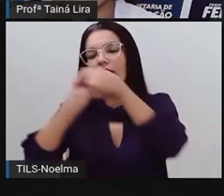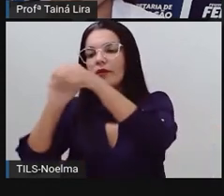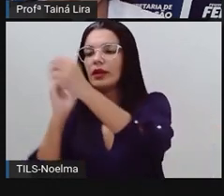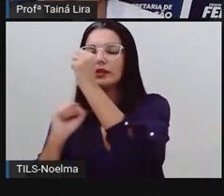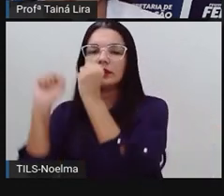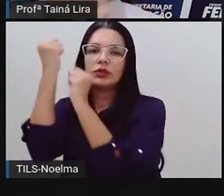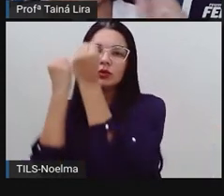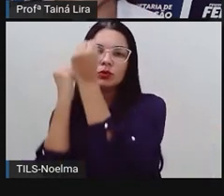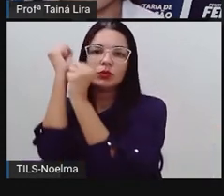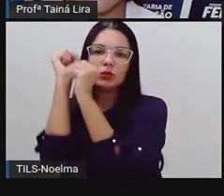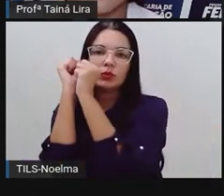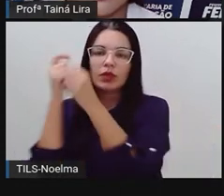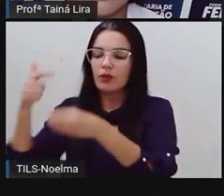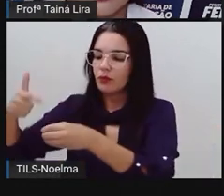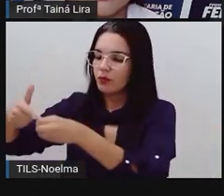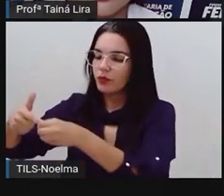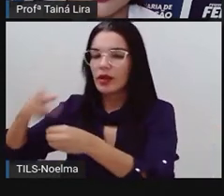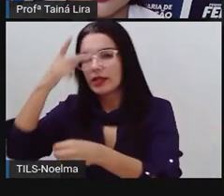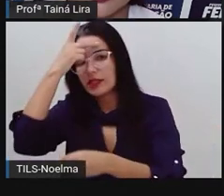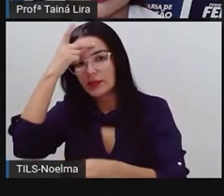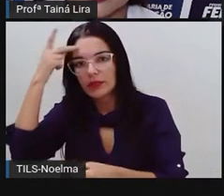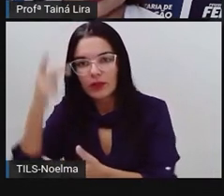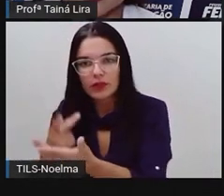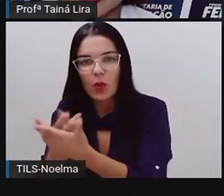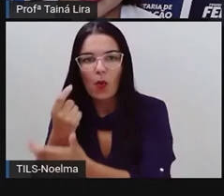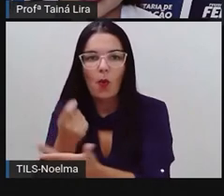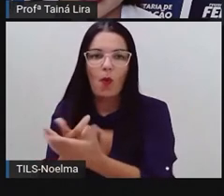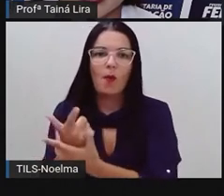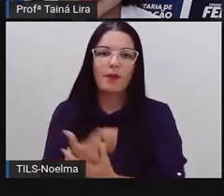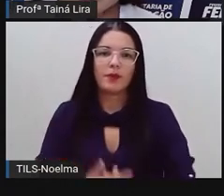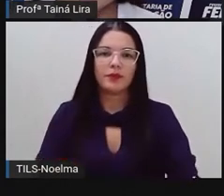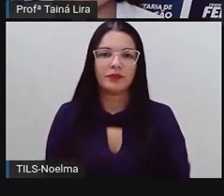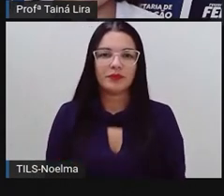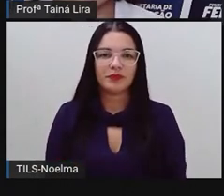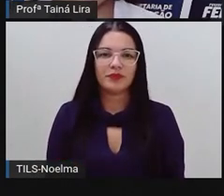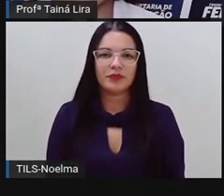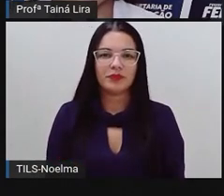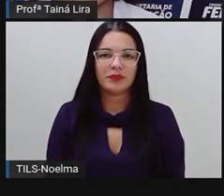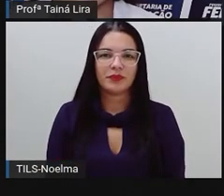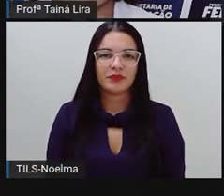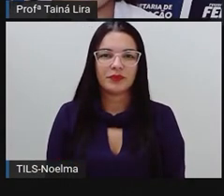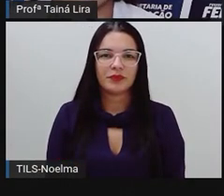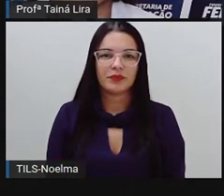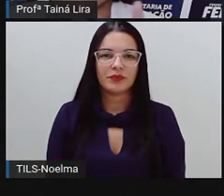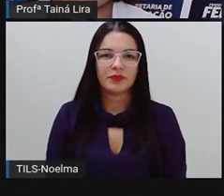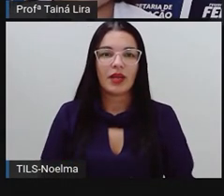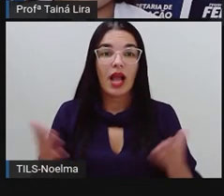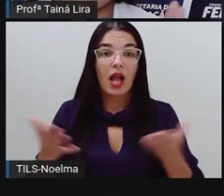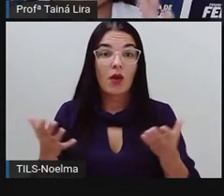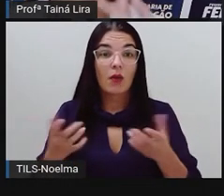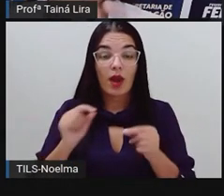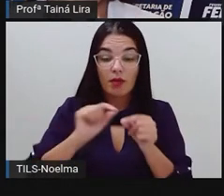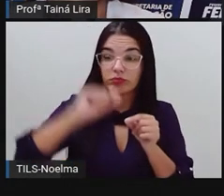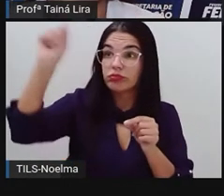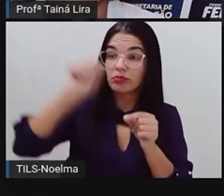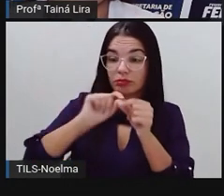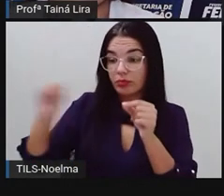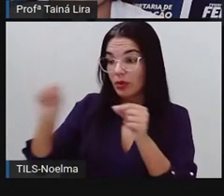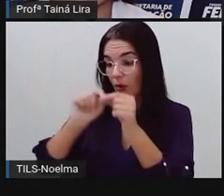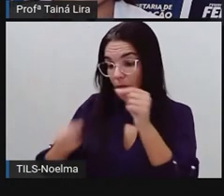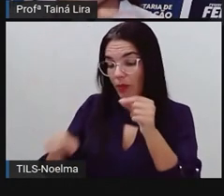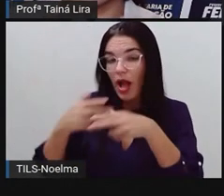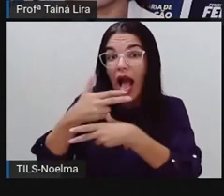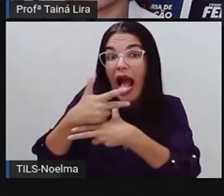nas embalagens e o comercializado para as pessoas ó e aqui ó ligavam a gente vai ligar